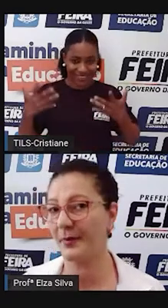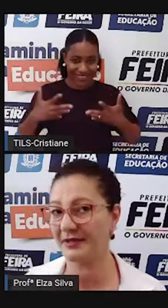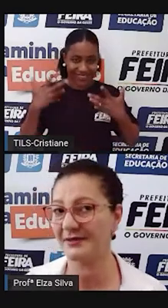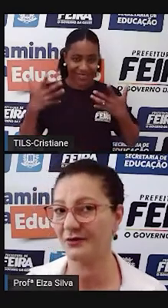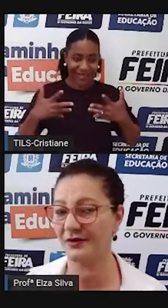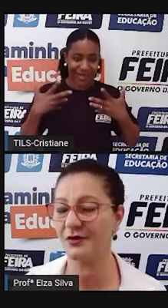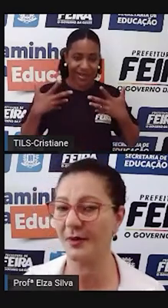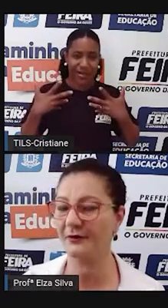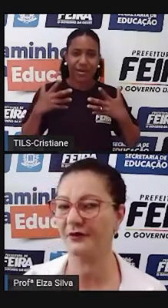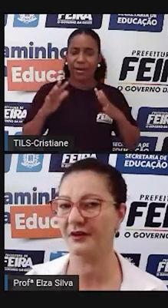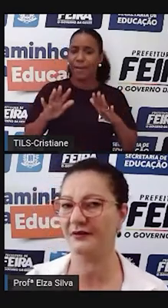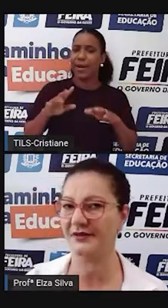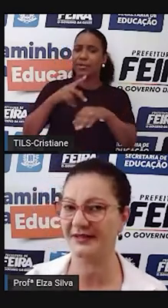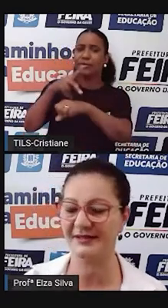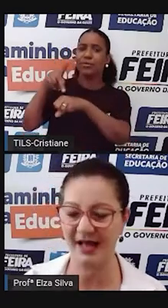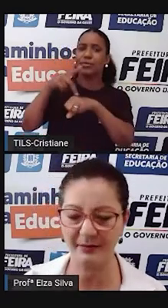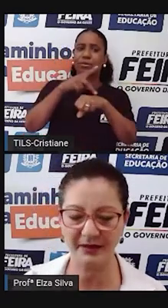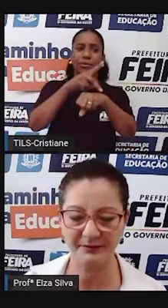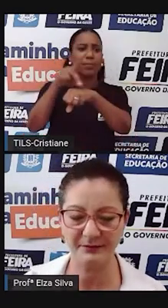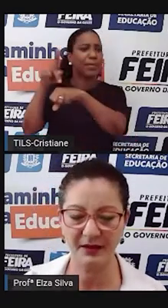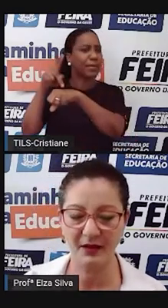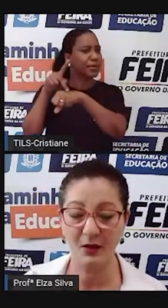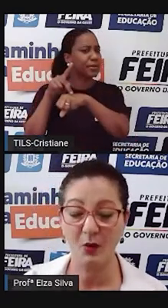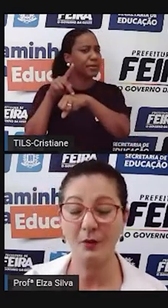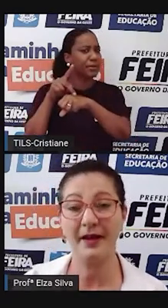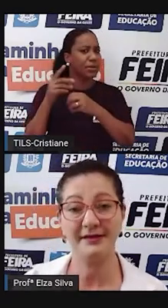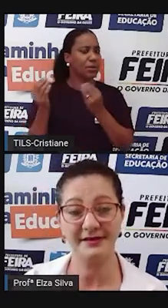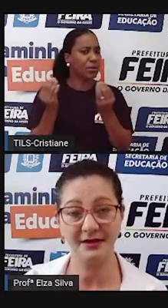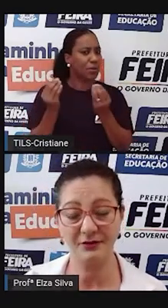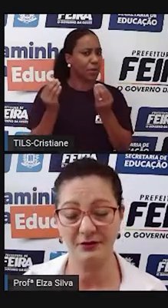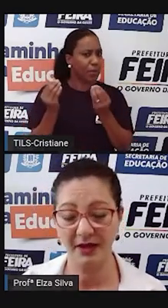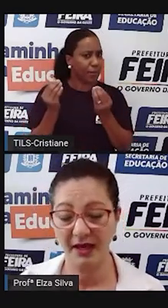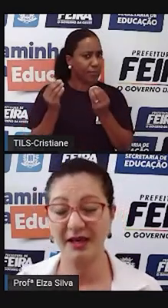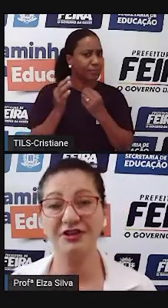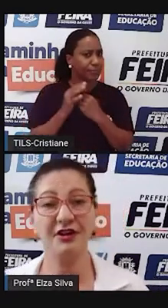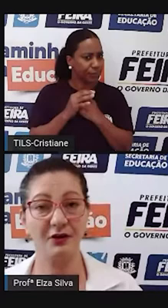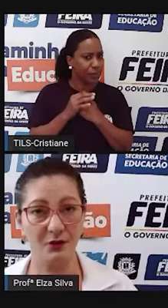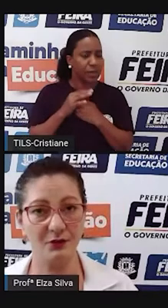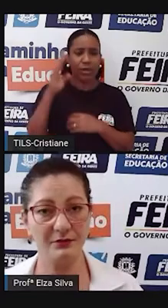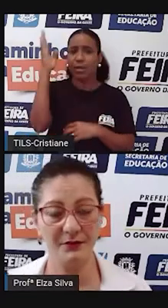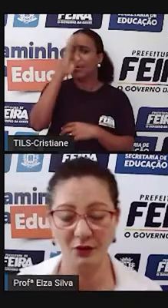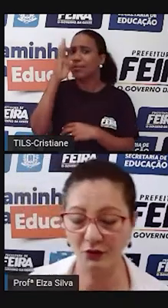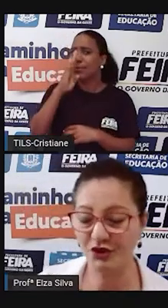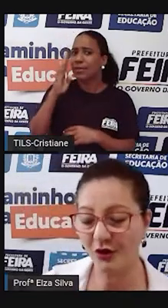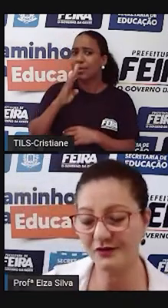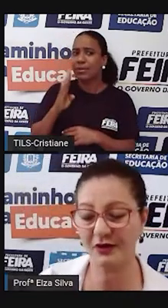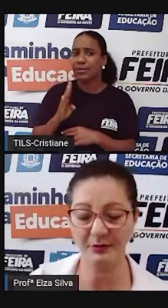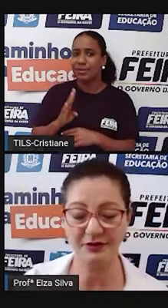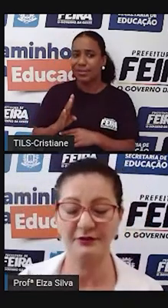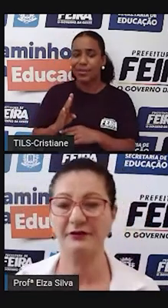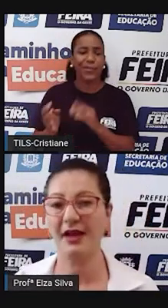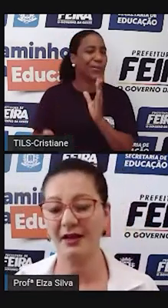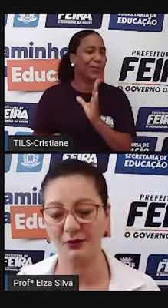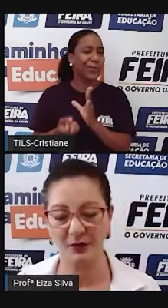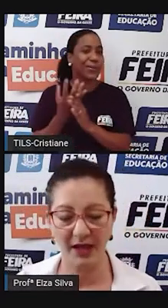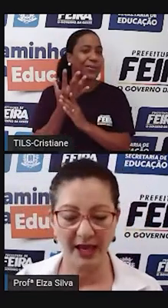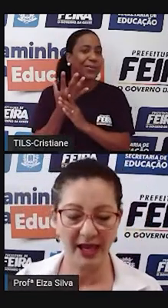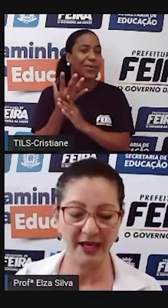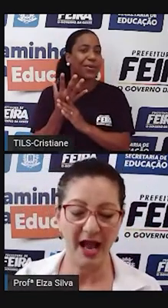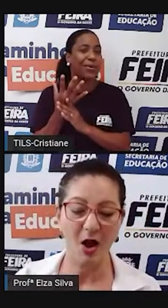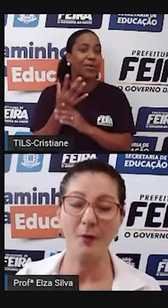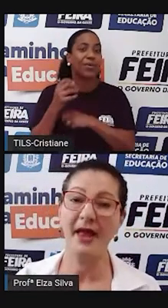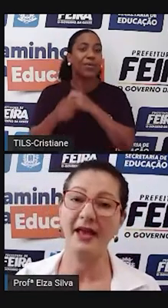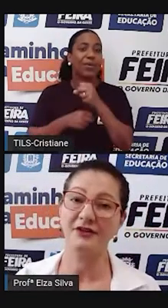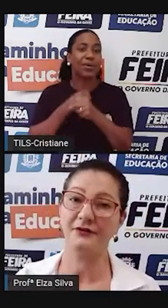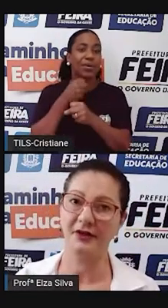nessas competições? Como é que fica? Vocês sabem? O Brasil estreou nos Jogos Olímpicos de Inverno